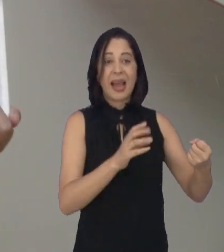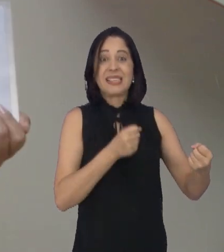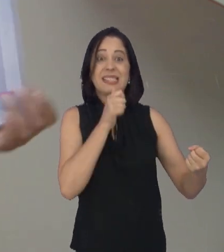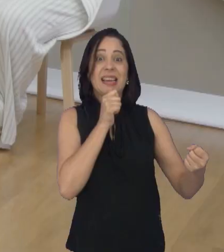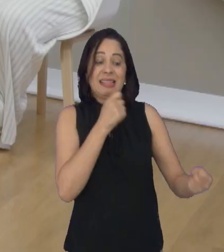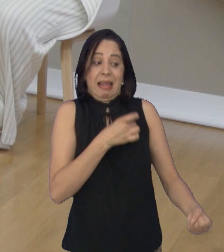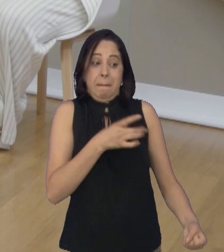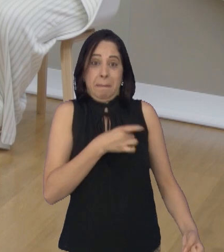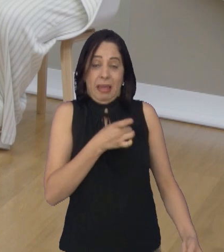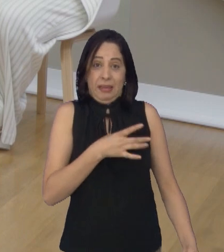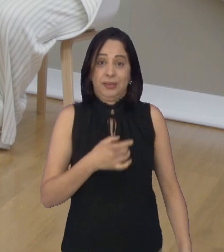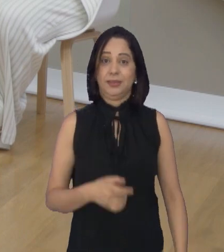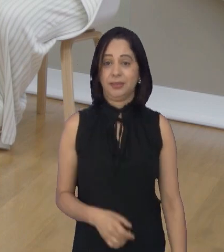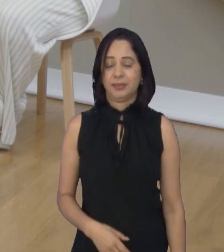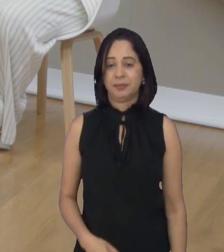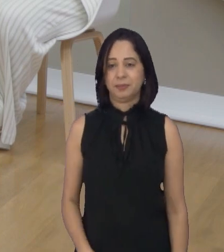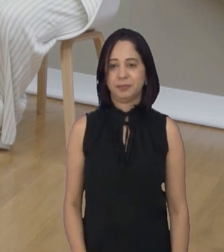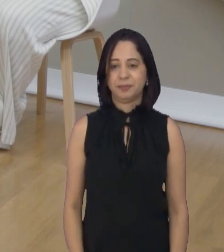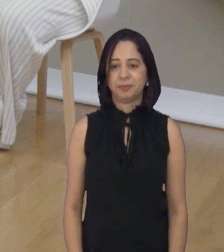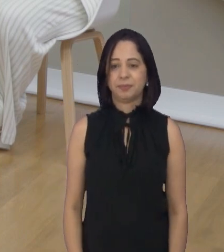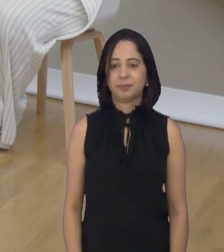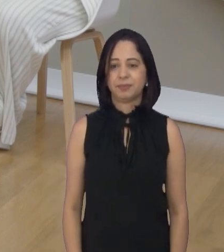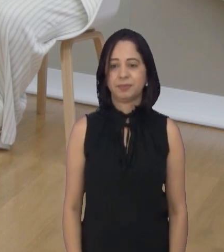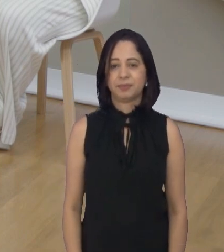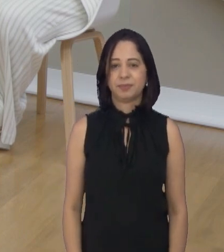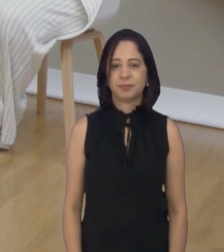de dirigir. Vamos conferir, Marcela?